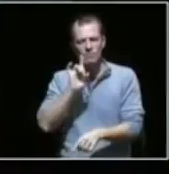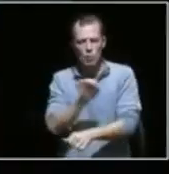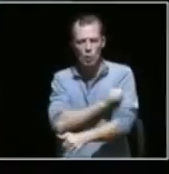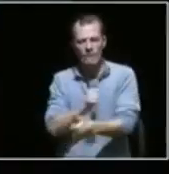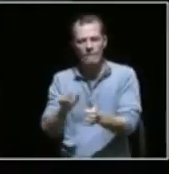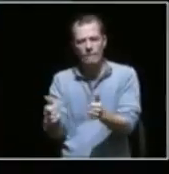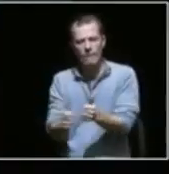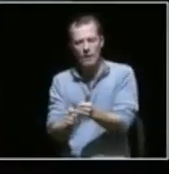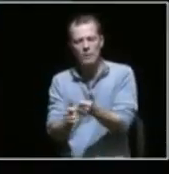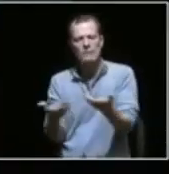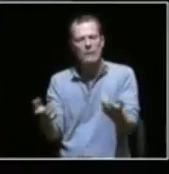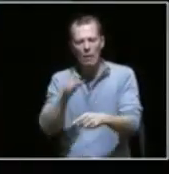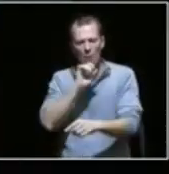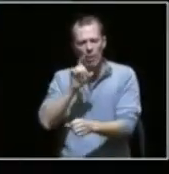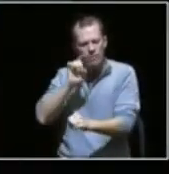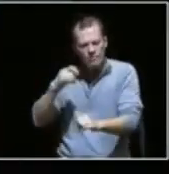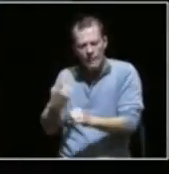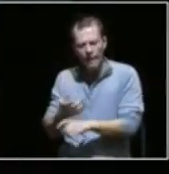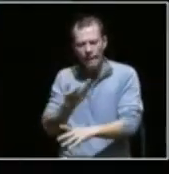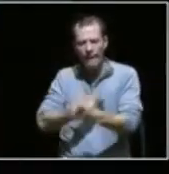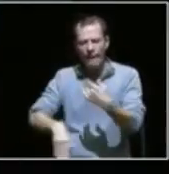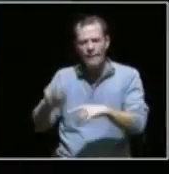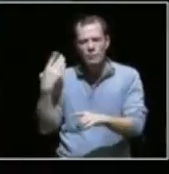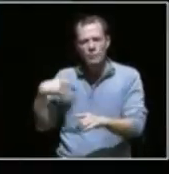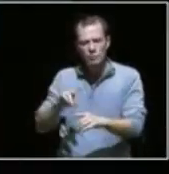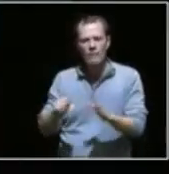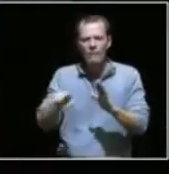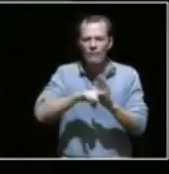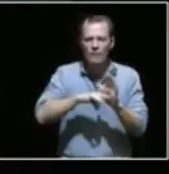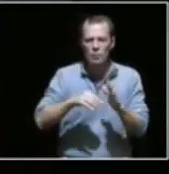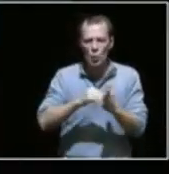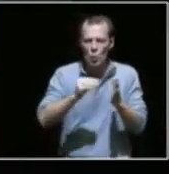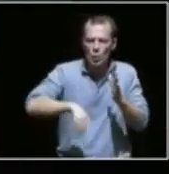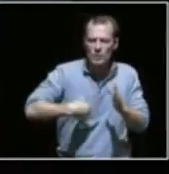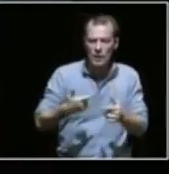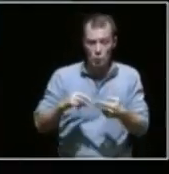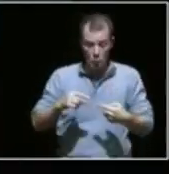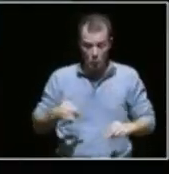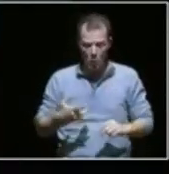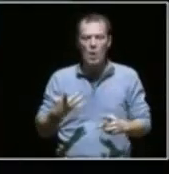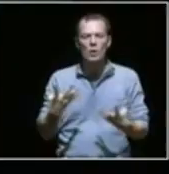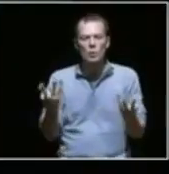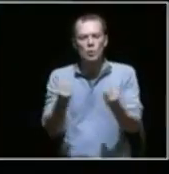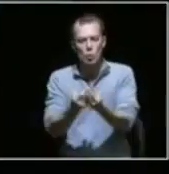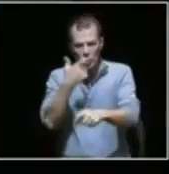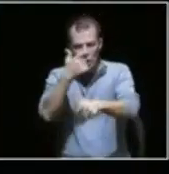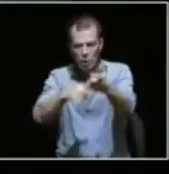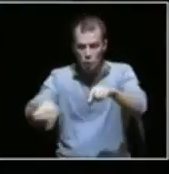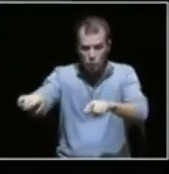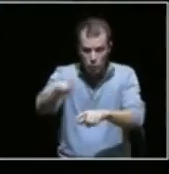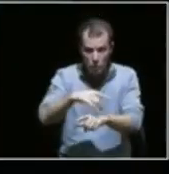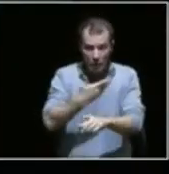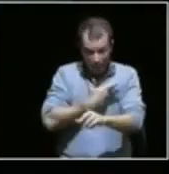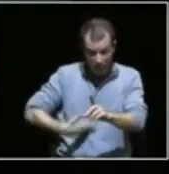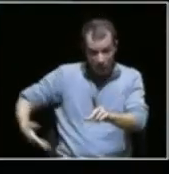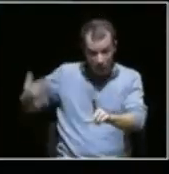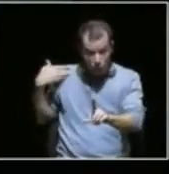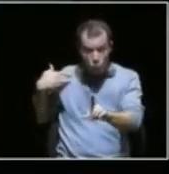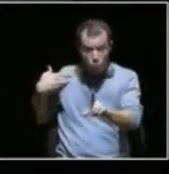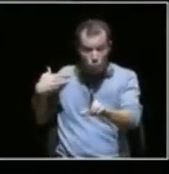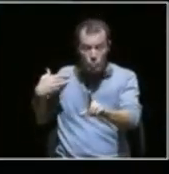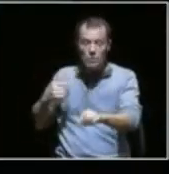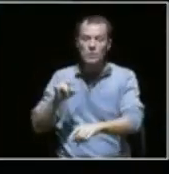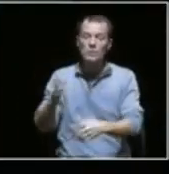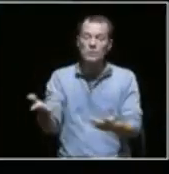vereadora, se poderão vir a ser revistos os anteriores valores contratualizados pelo município com os seus arrendatários mais antigos, isto